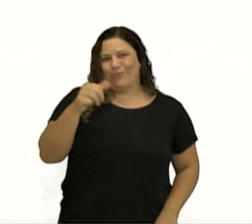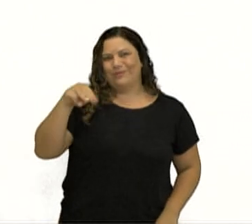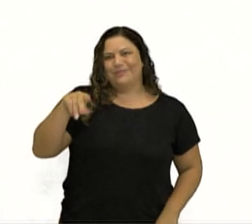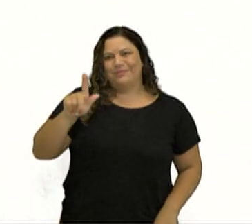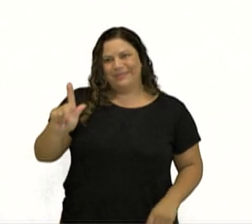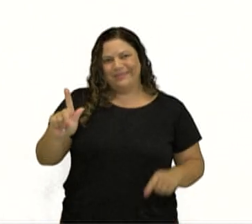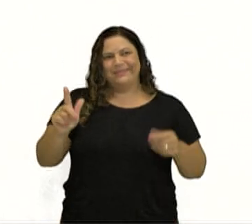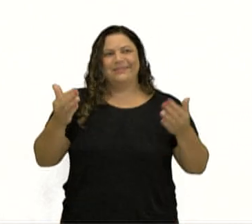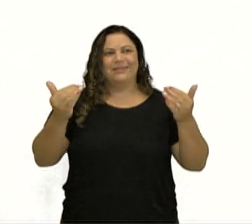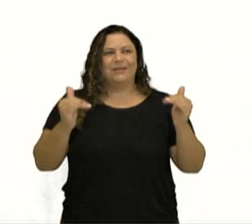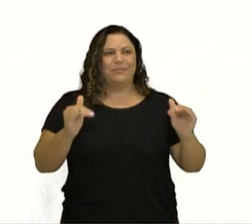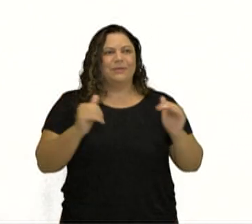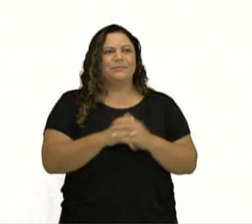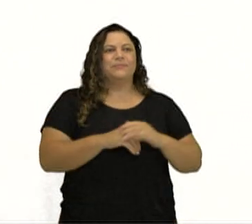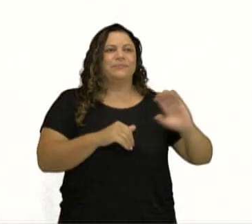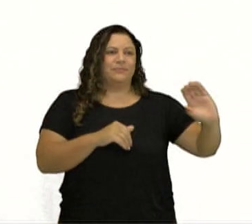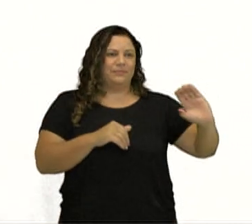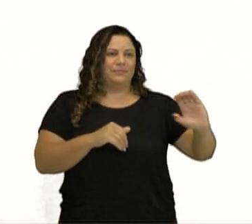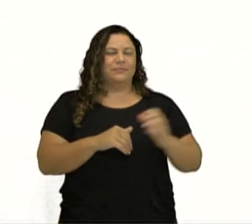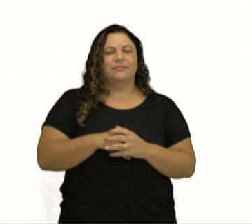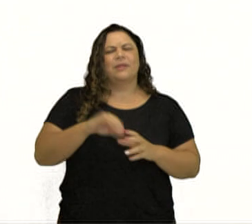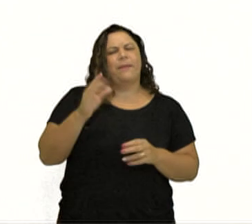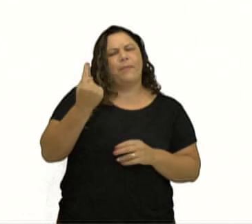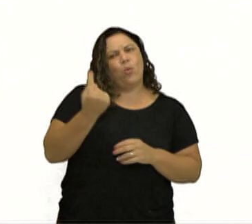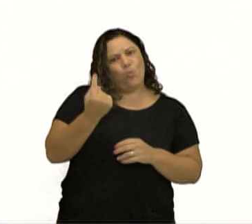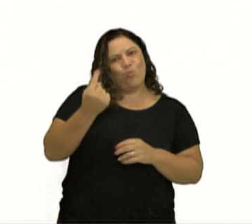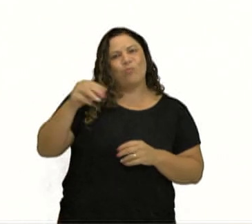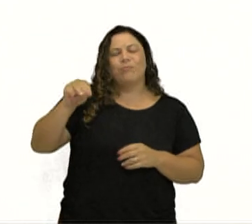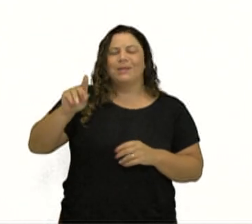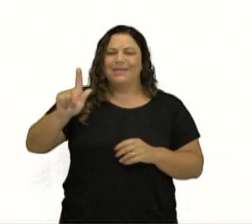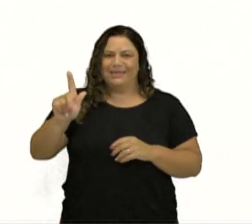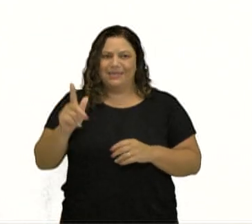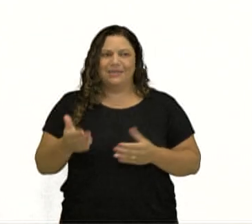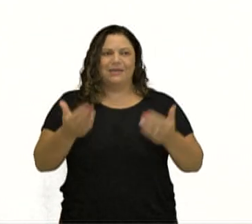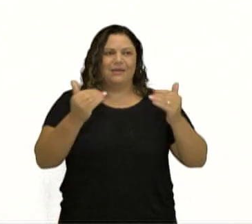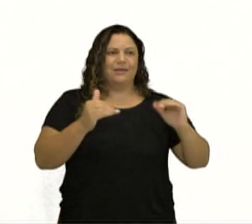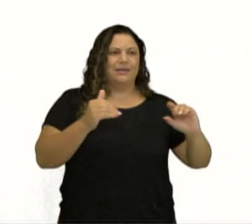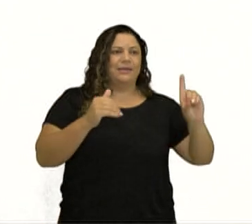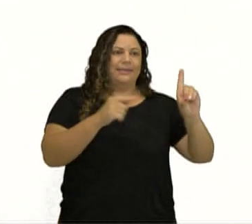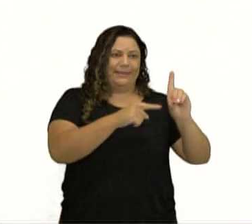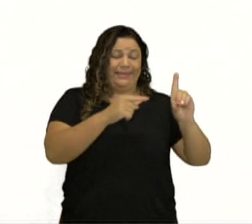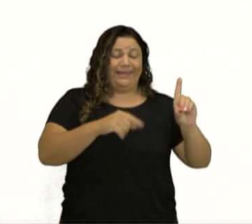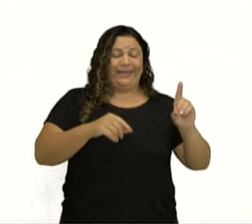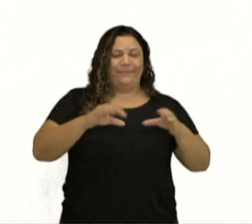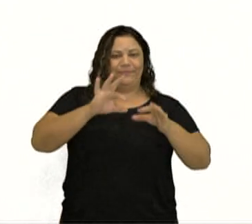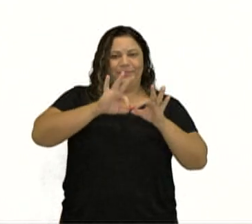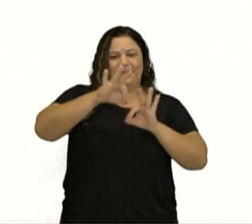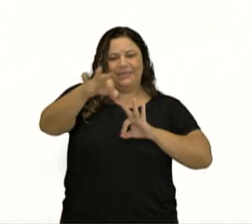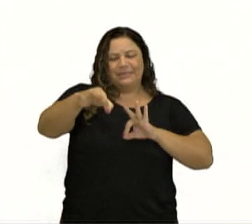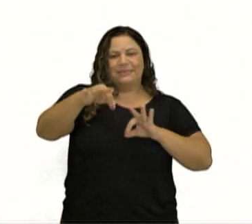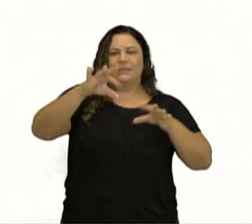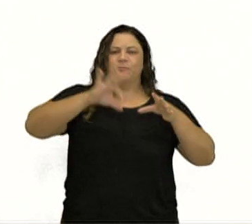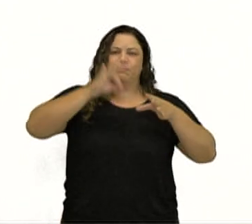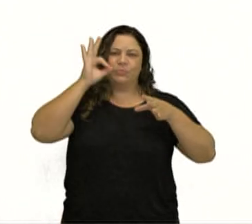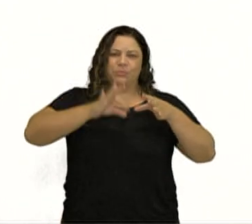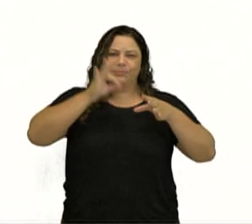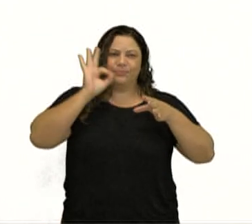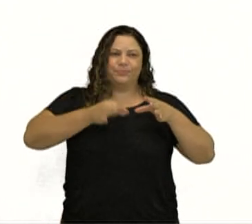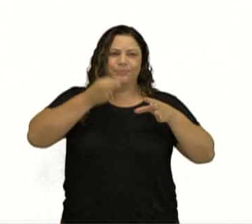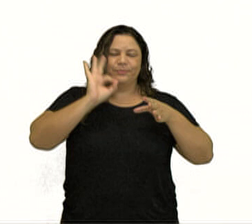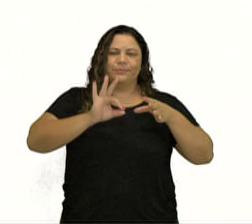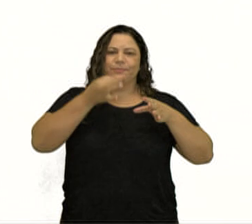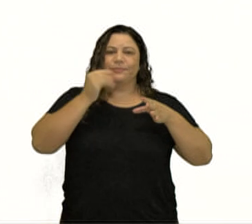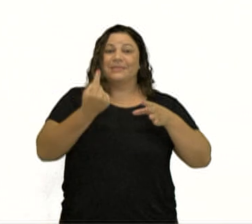sódio. Banana, mais ou menos 1 miligrama de sódio. Salgadinho de pacote, mais ou menos